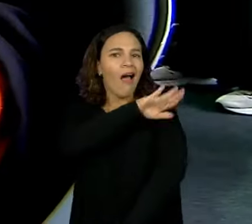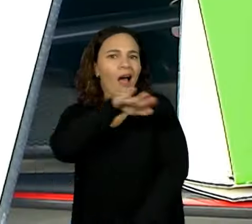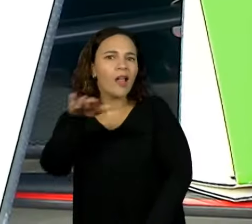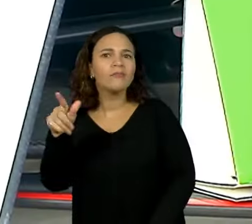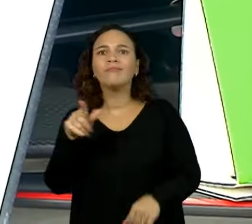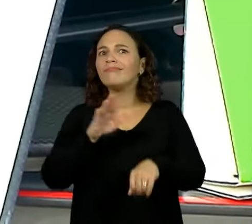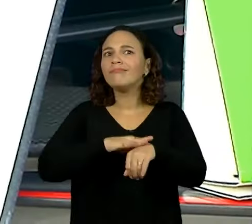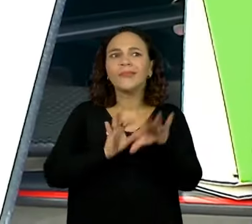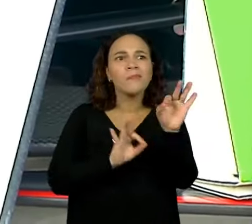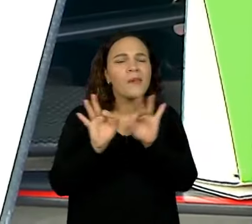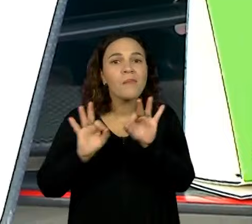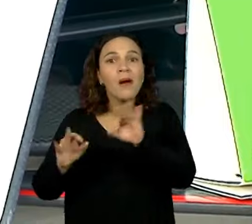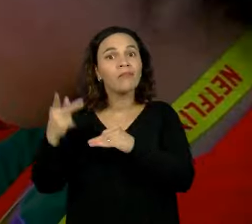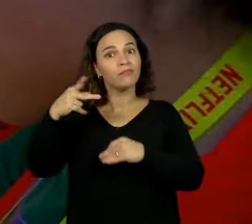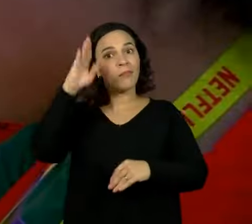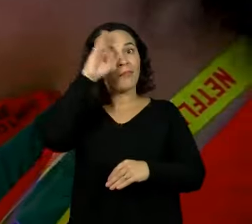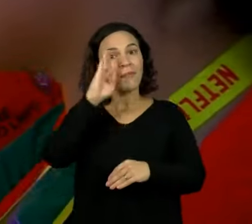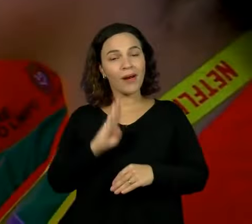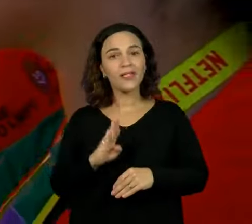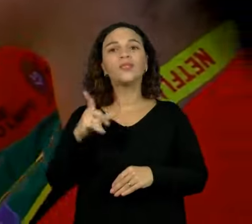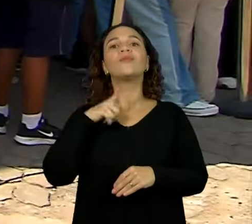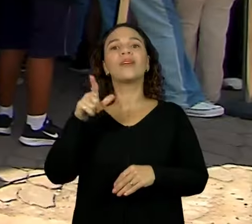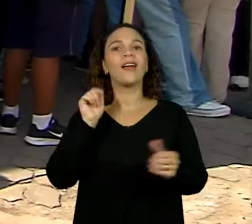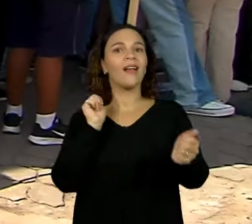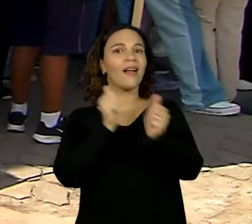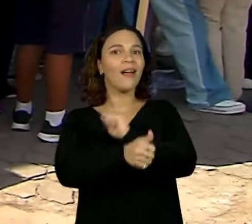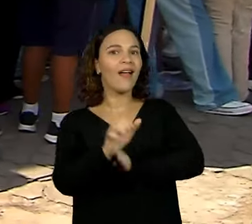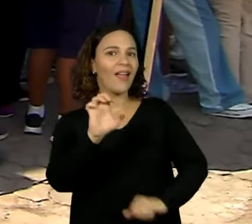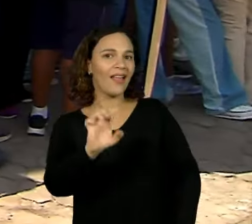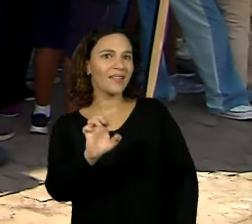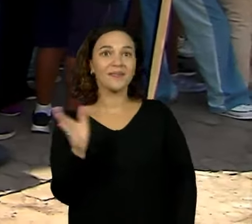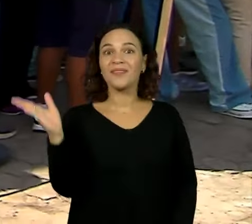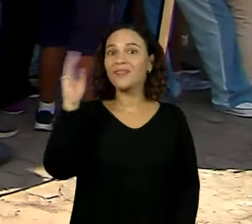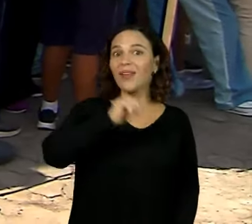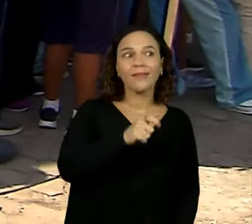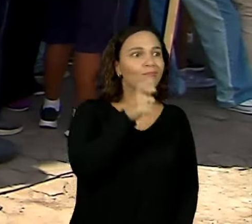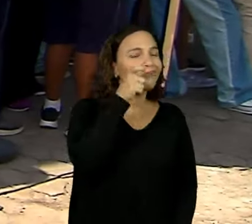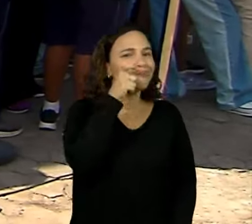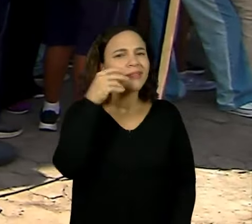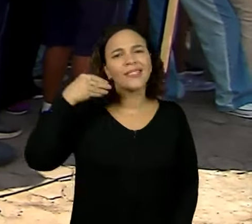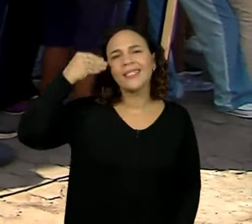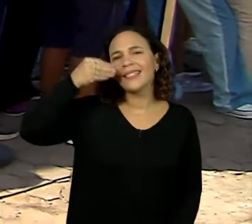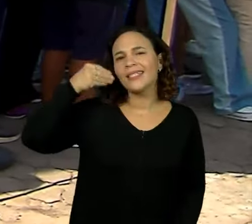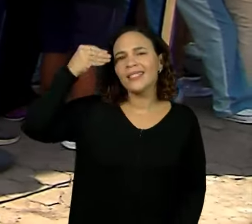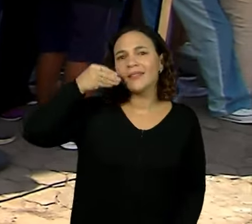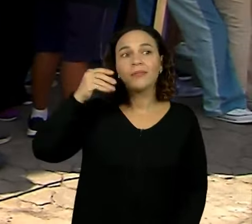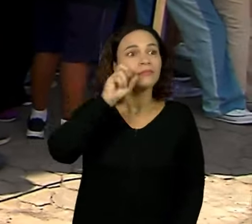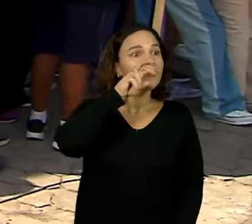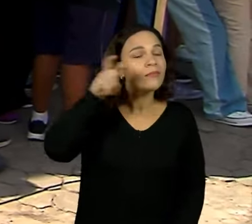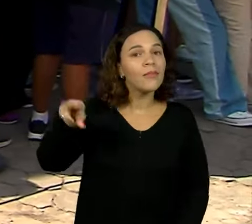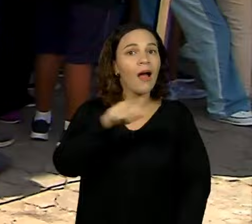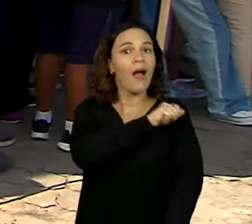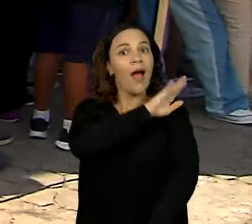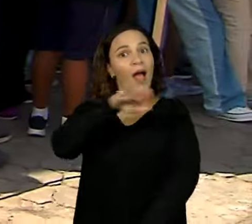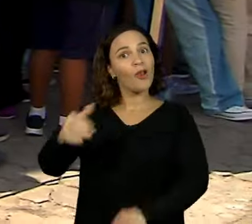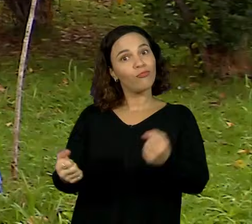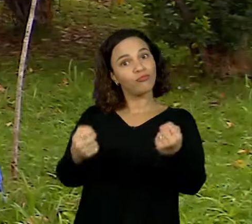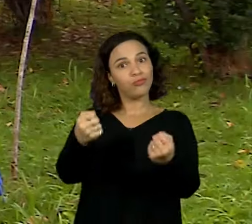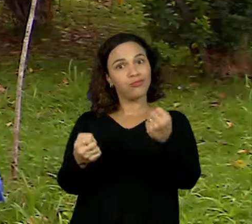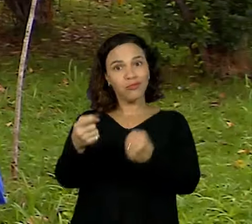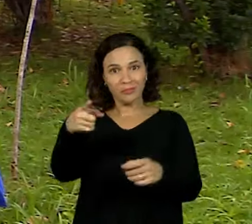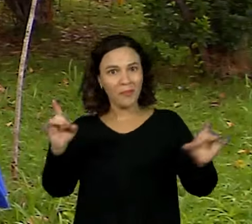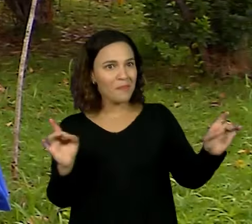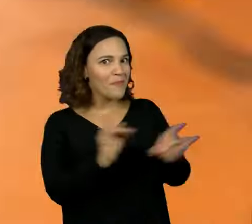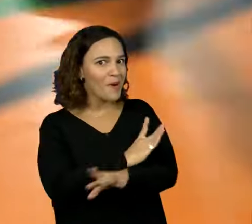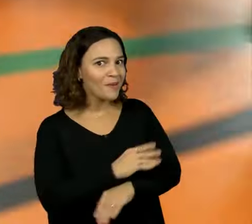acompanhar a etapa brasileira da Fórmula E. Venha com a gente curtir essa experiência e ver os nossos estudantes pilotando. Estão prontos?